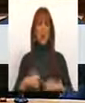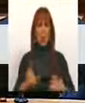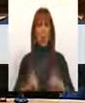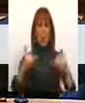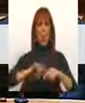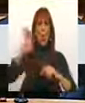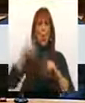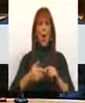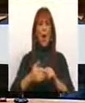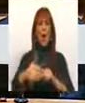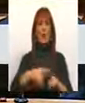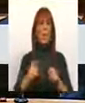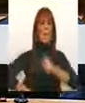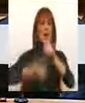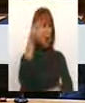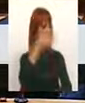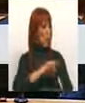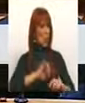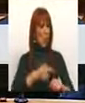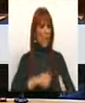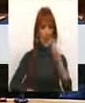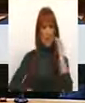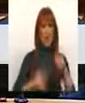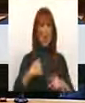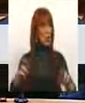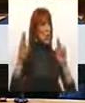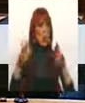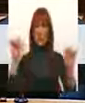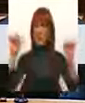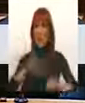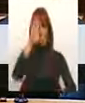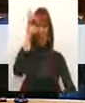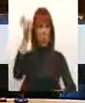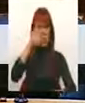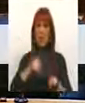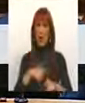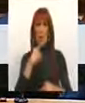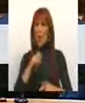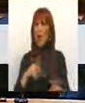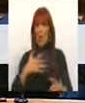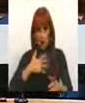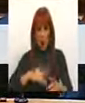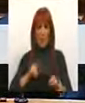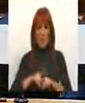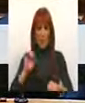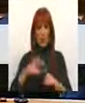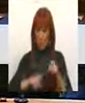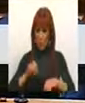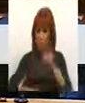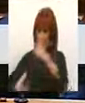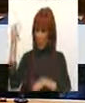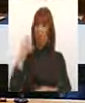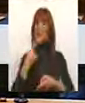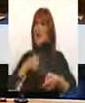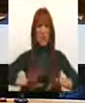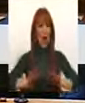próximo ano é bem melhor do que o passado. Nós não desejamos que corra mal ao Governo. Nós todos queremos que isto que aconteceu ano passado não